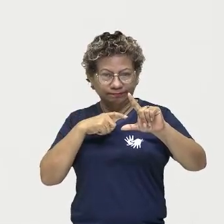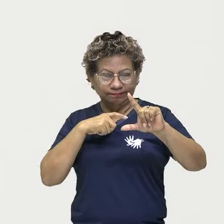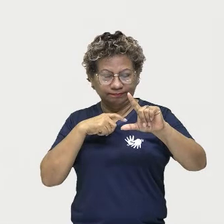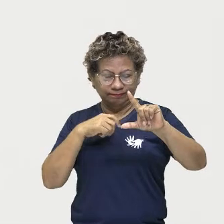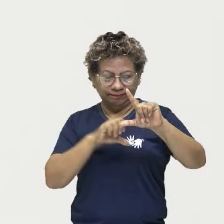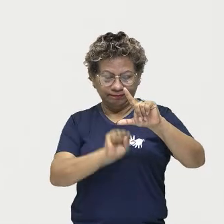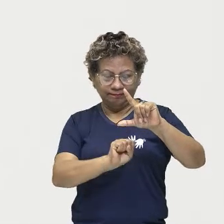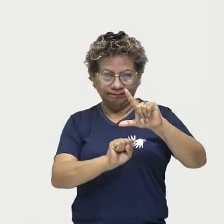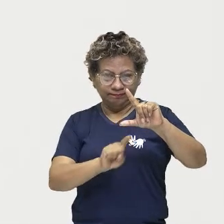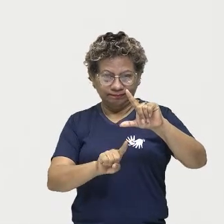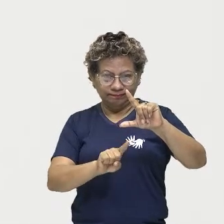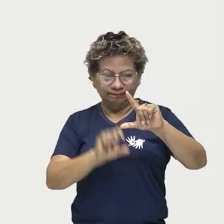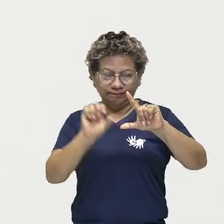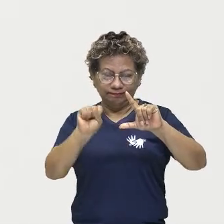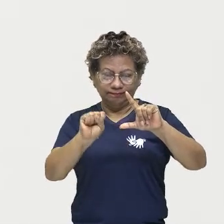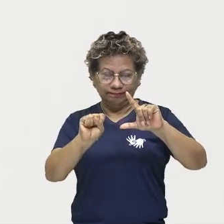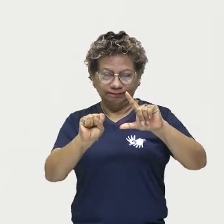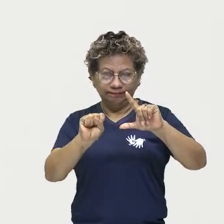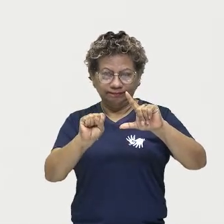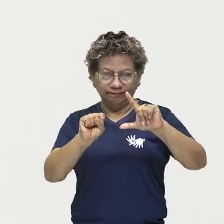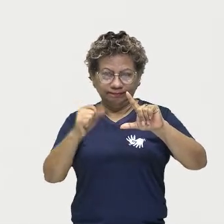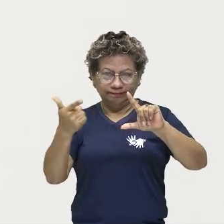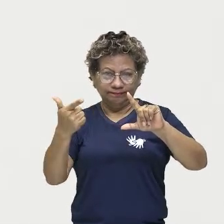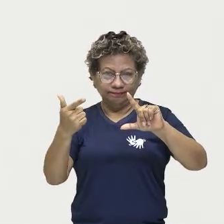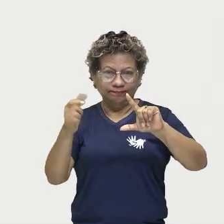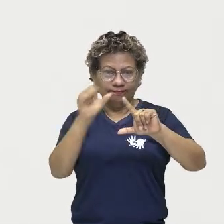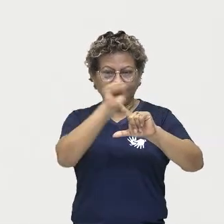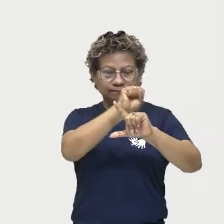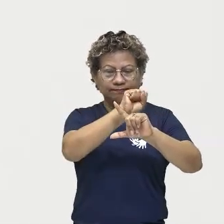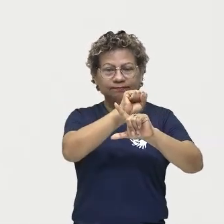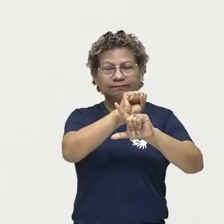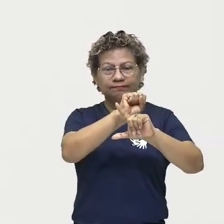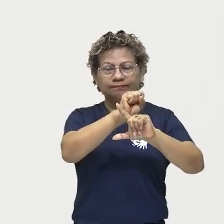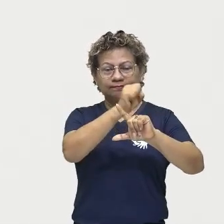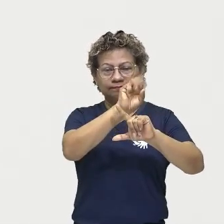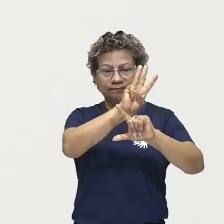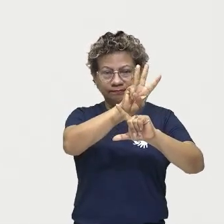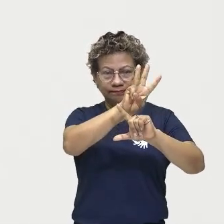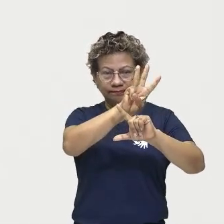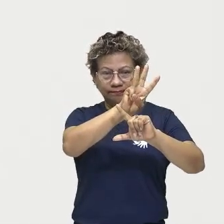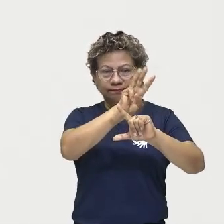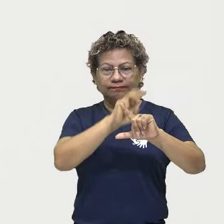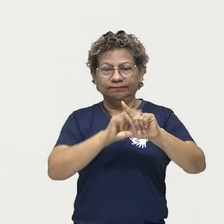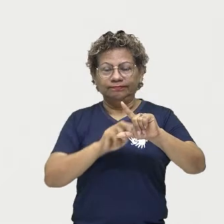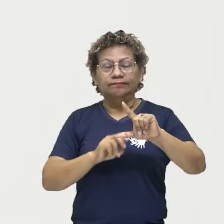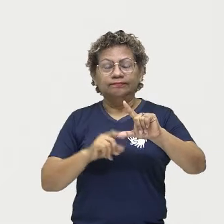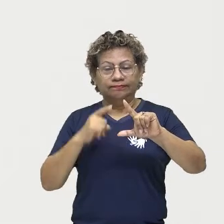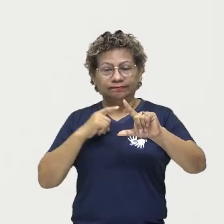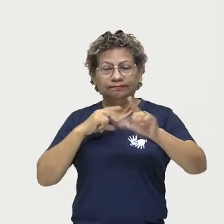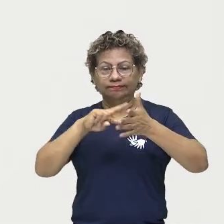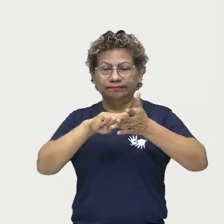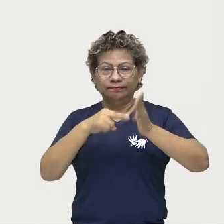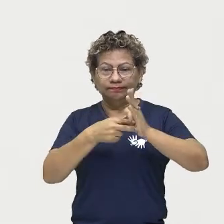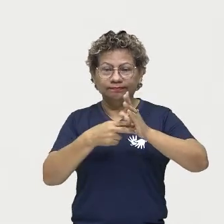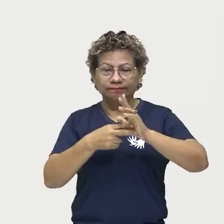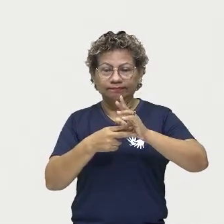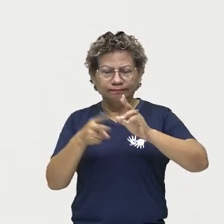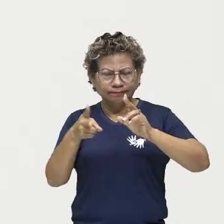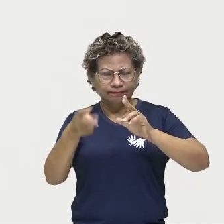estamos representando pela letra I, é chamado de incentro.